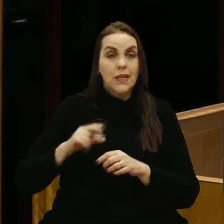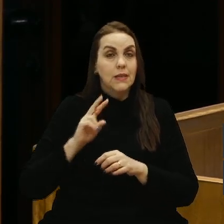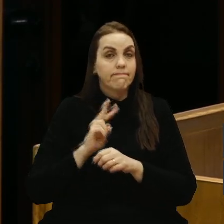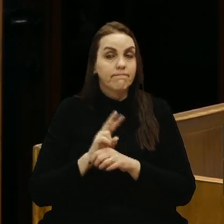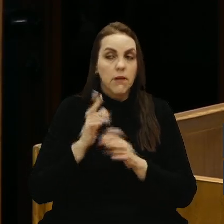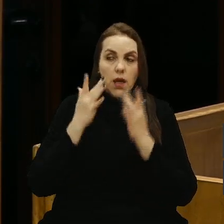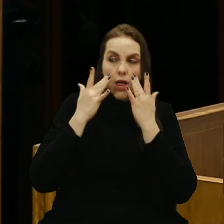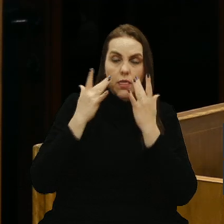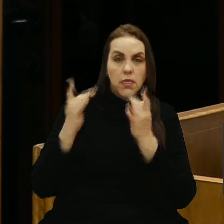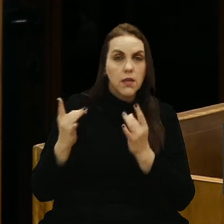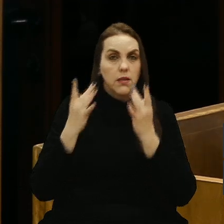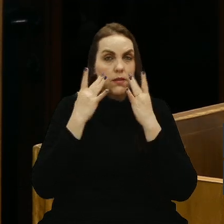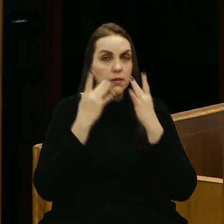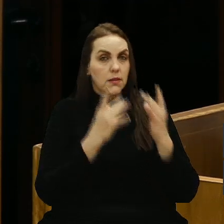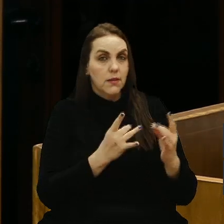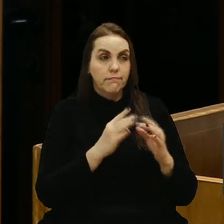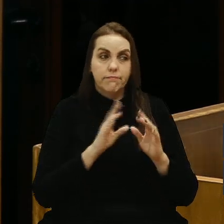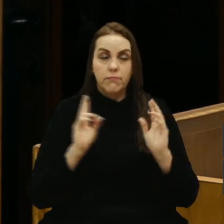ficar atento